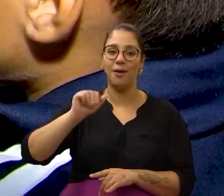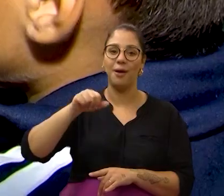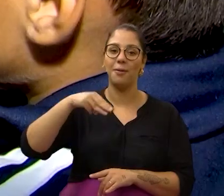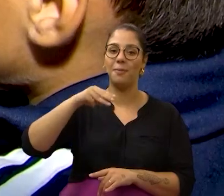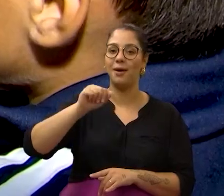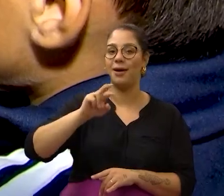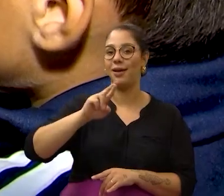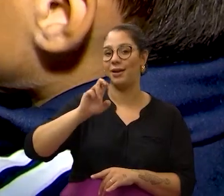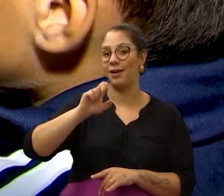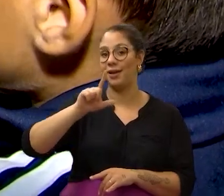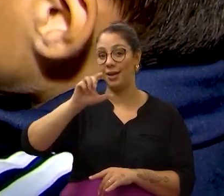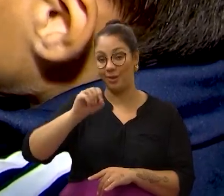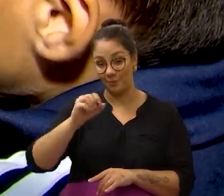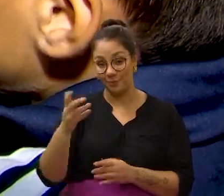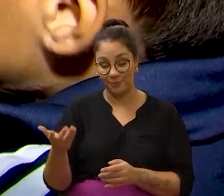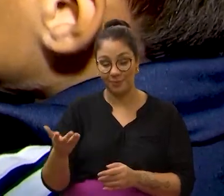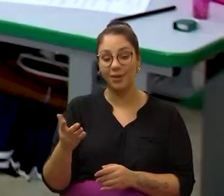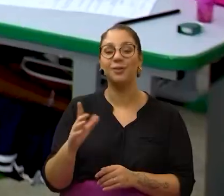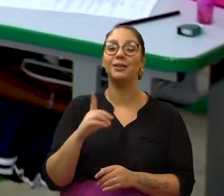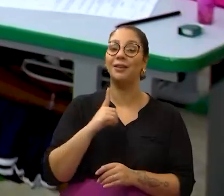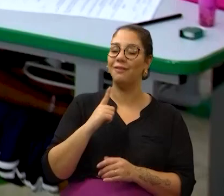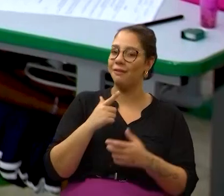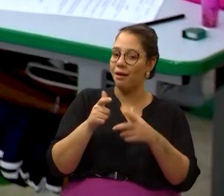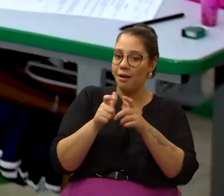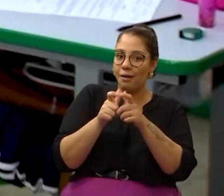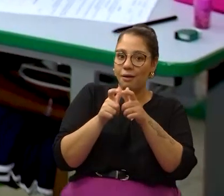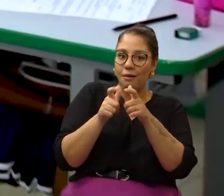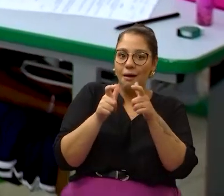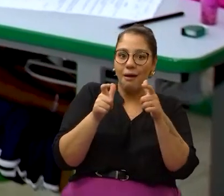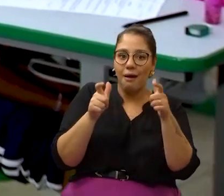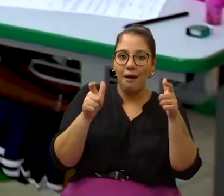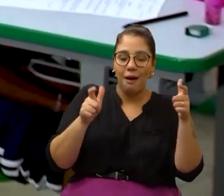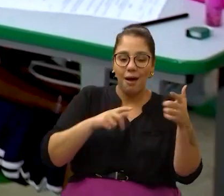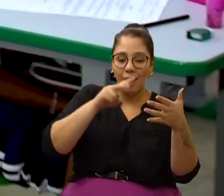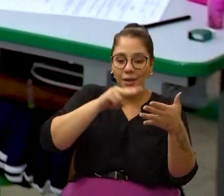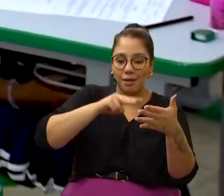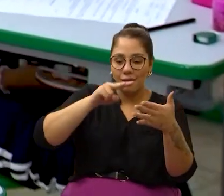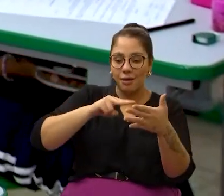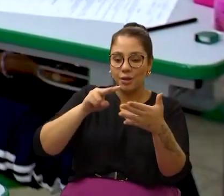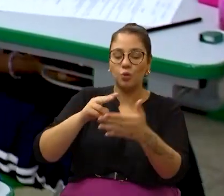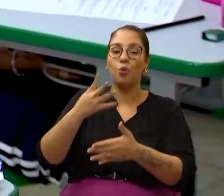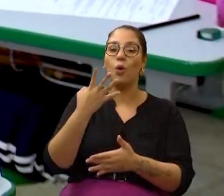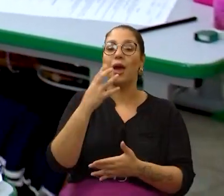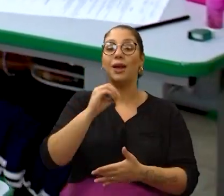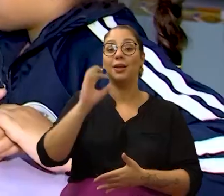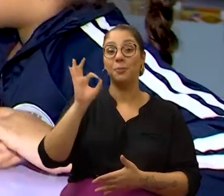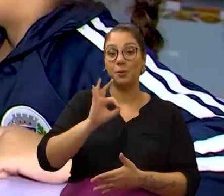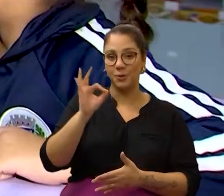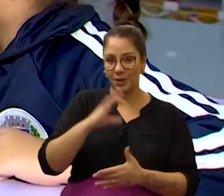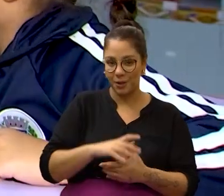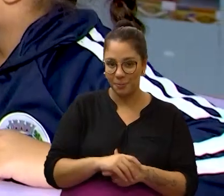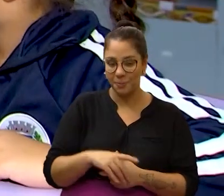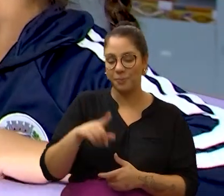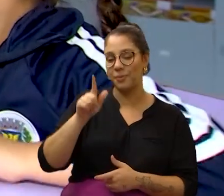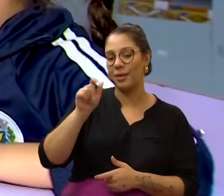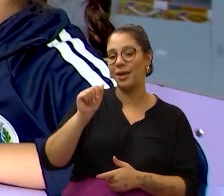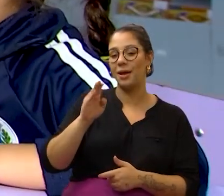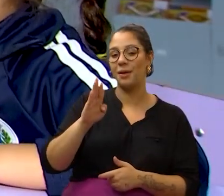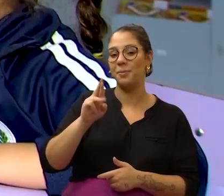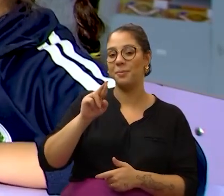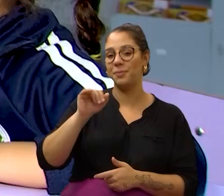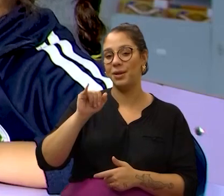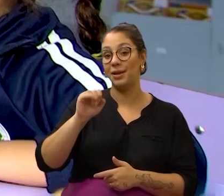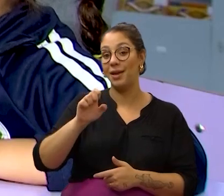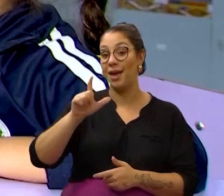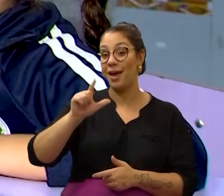Brasil, em 5 anos, o número de crianças leitoras cresceu 48%. Conforme Gabriela Menezes de